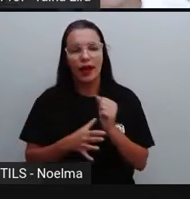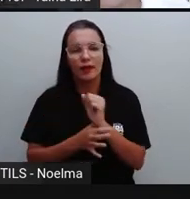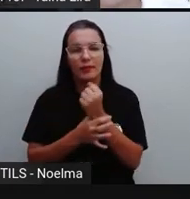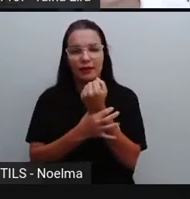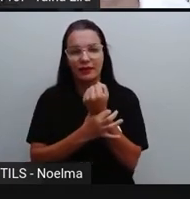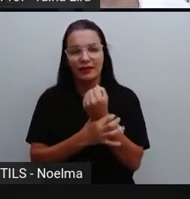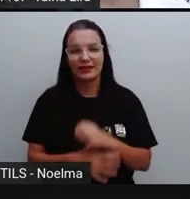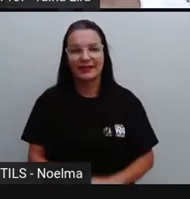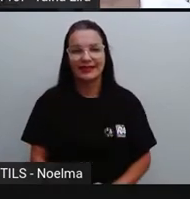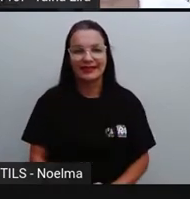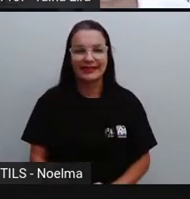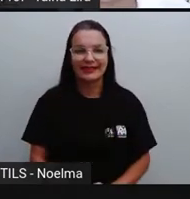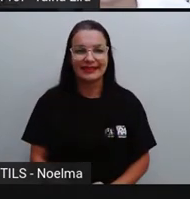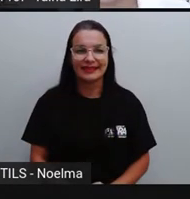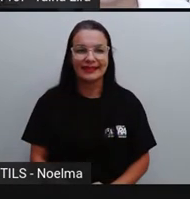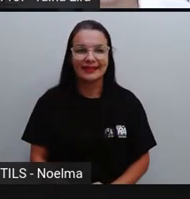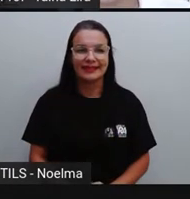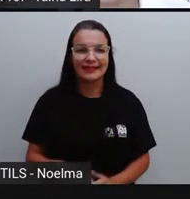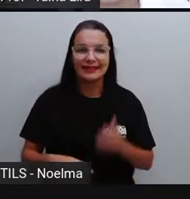certo?